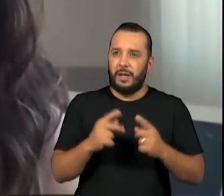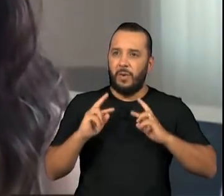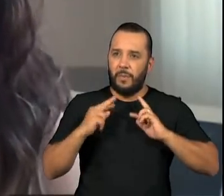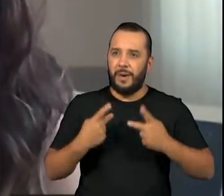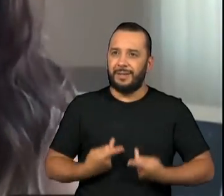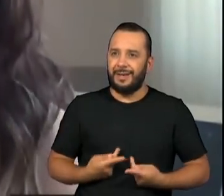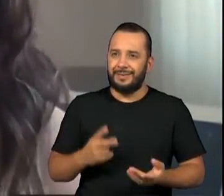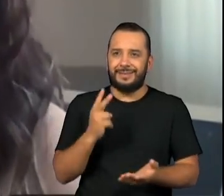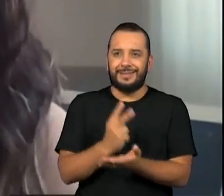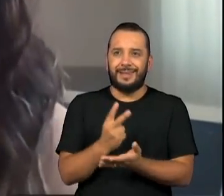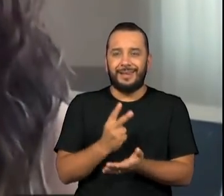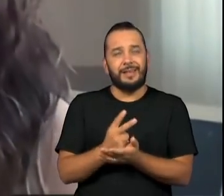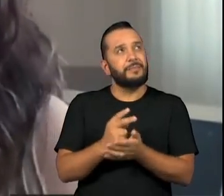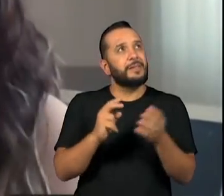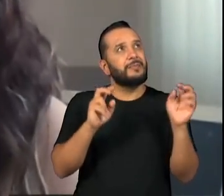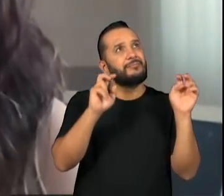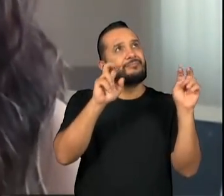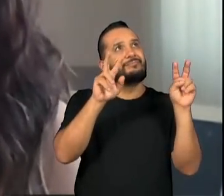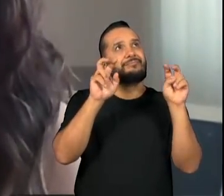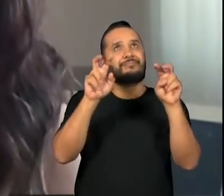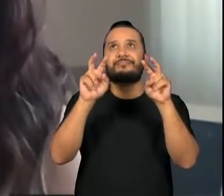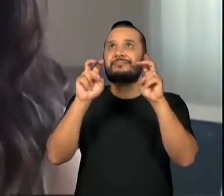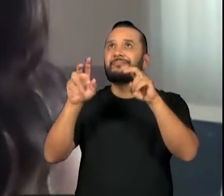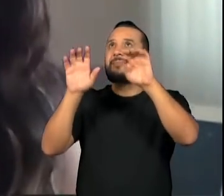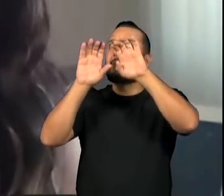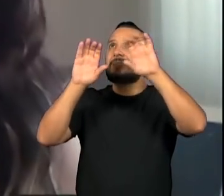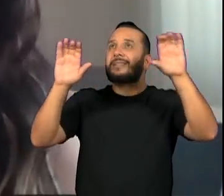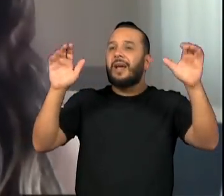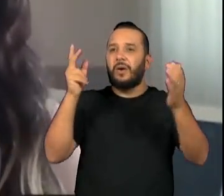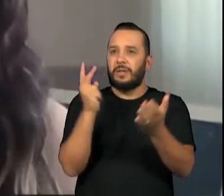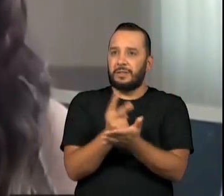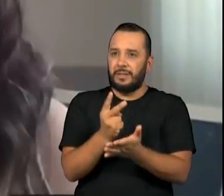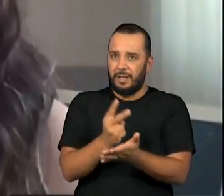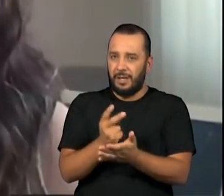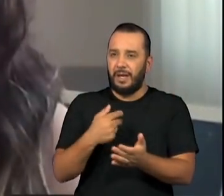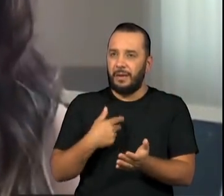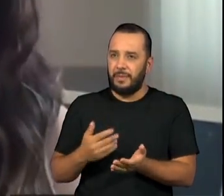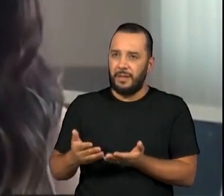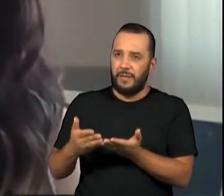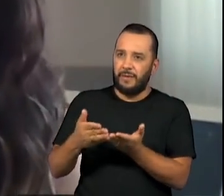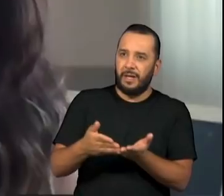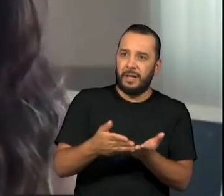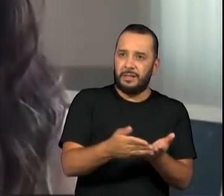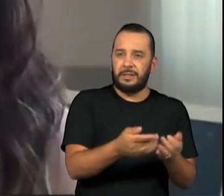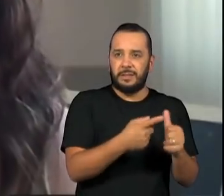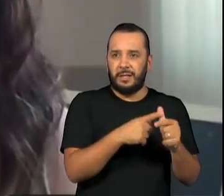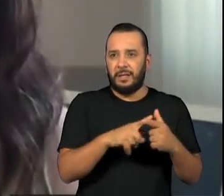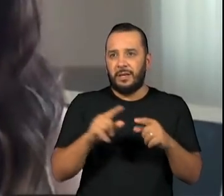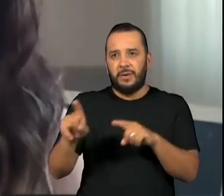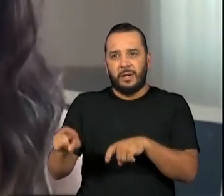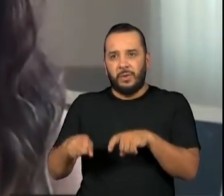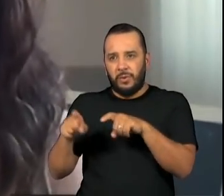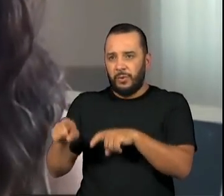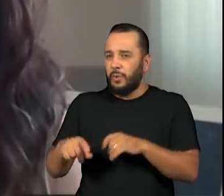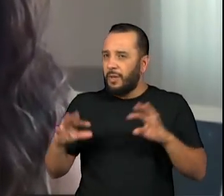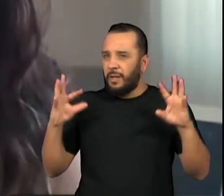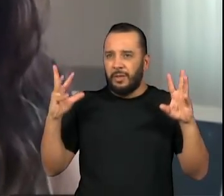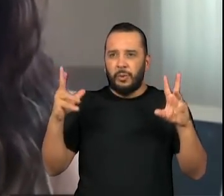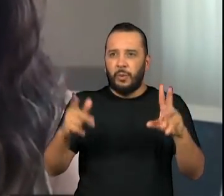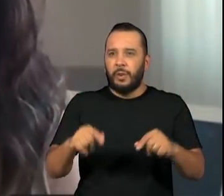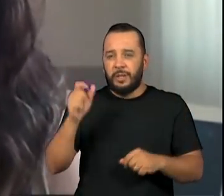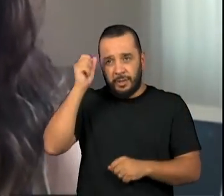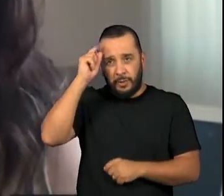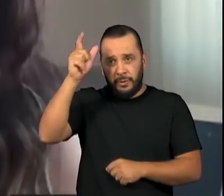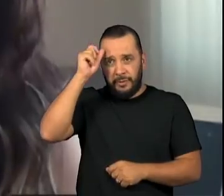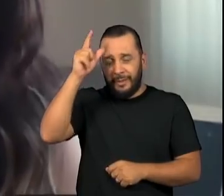se desenvolveu com base na observação do céu, né? As navegações, a agricultura, todas as